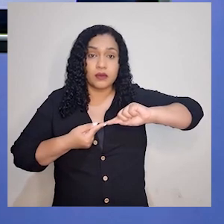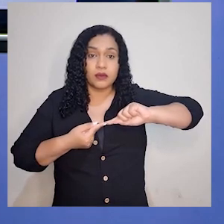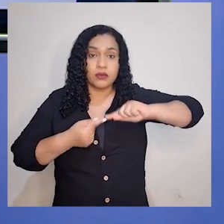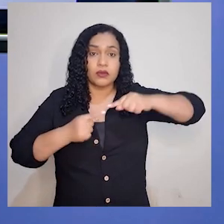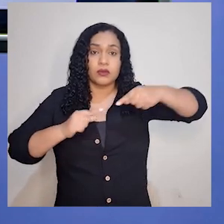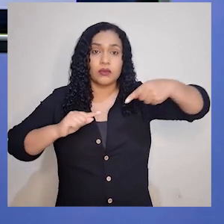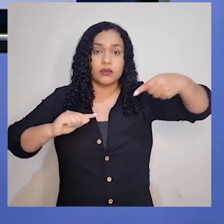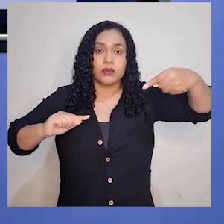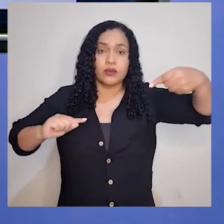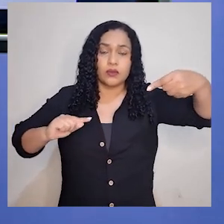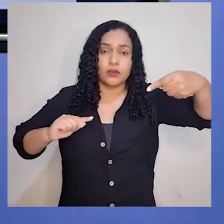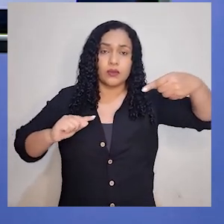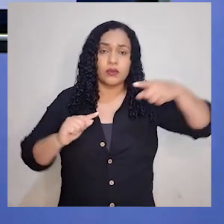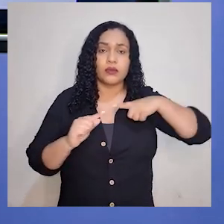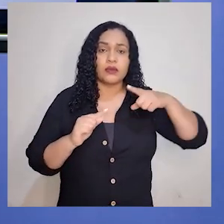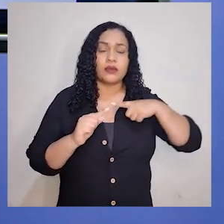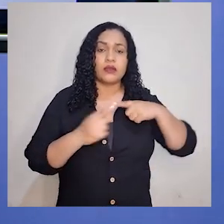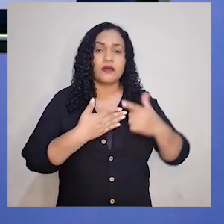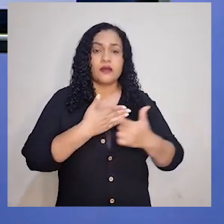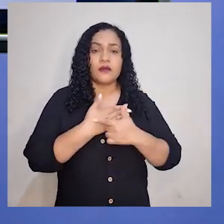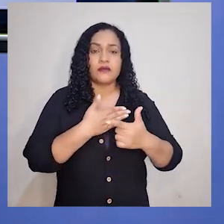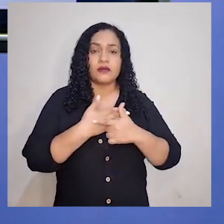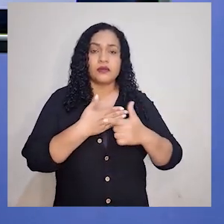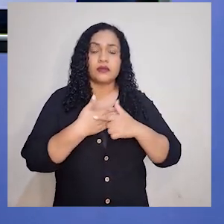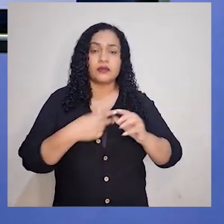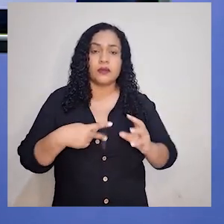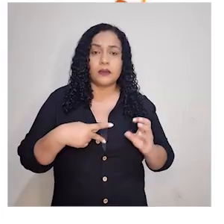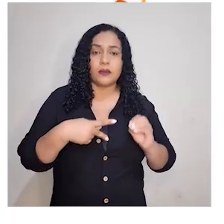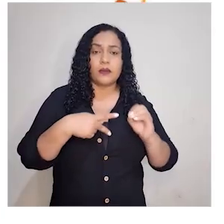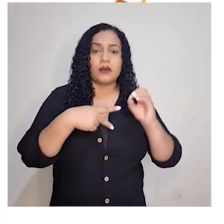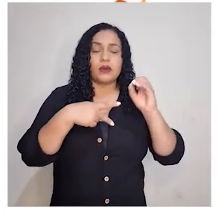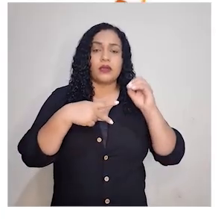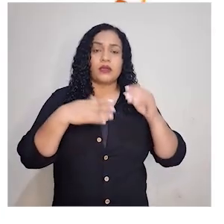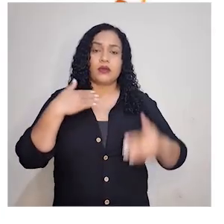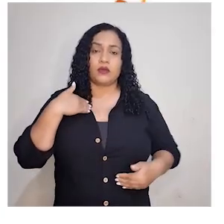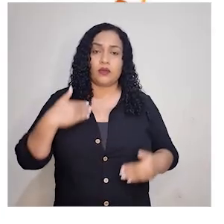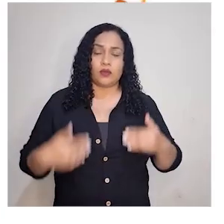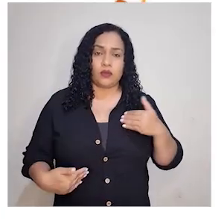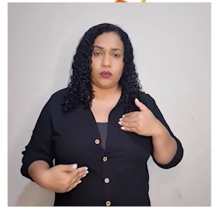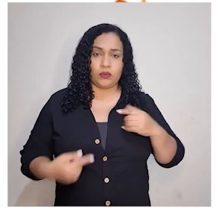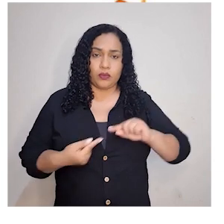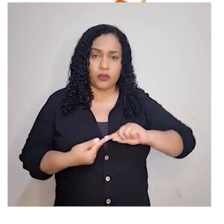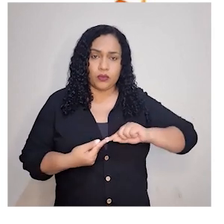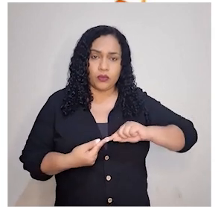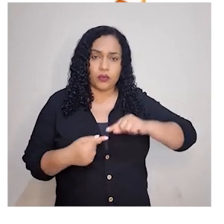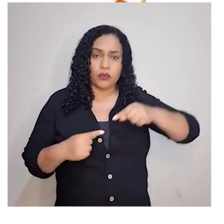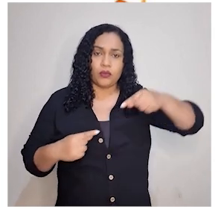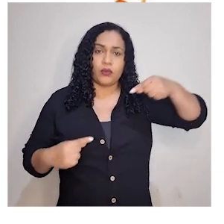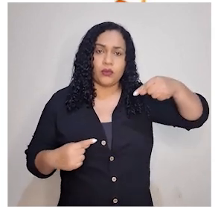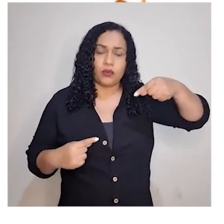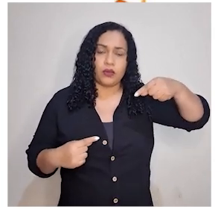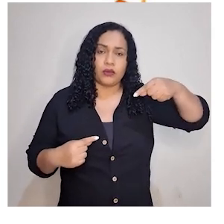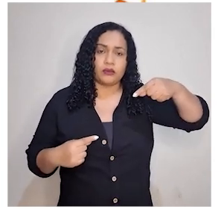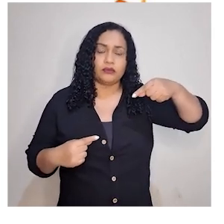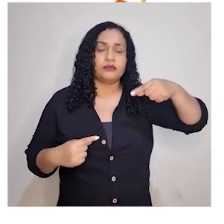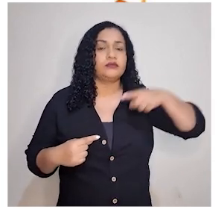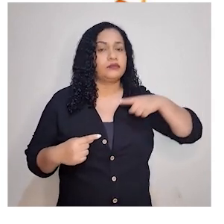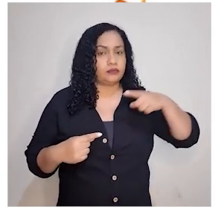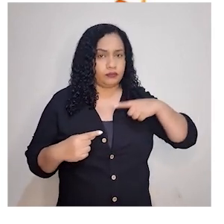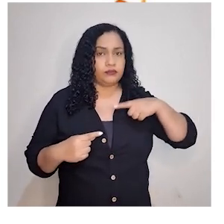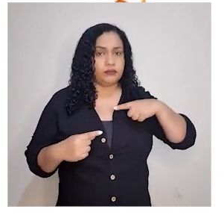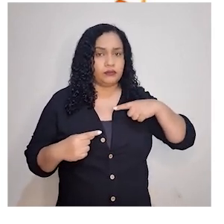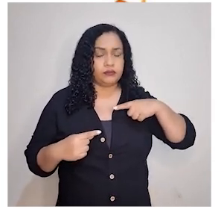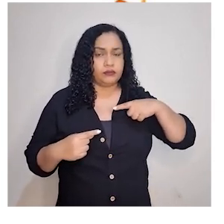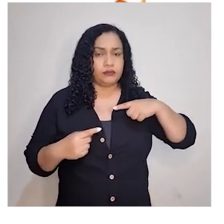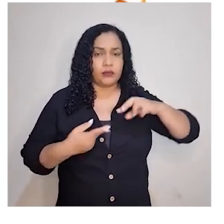única fita. Ela é responsável pela síntese de proteínas no nosso corpo. Por meio da molécula de DNA, o RNA é